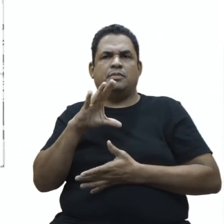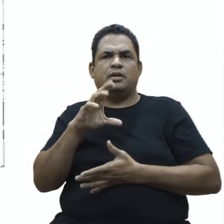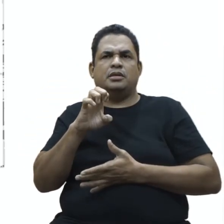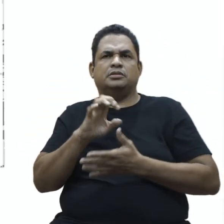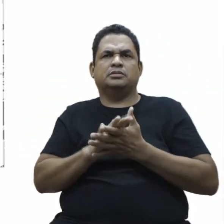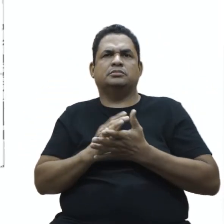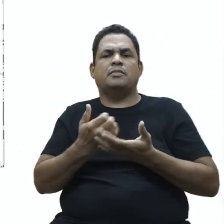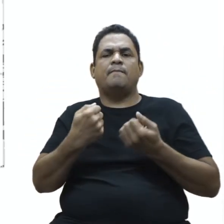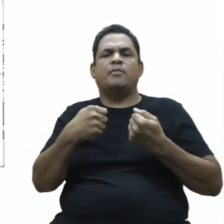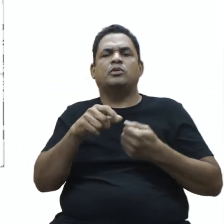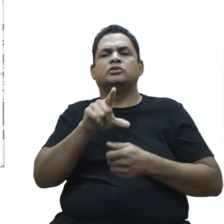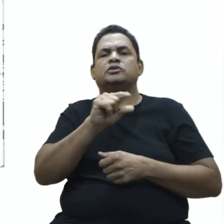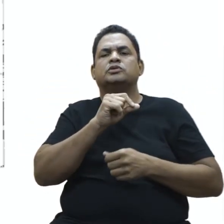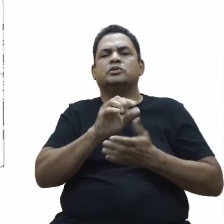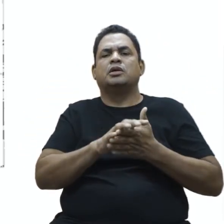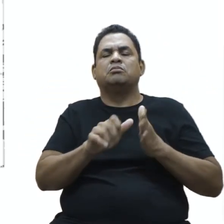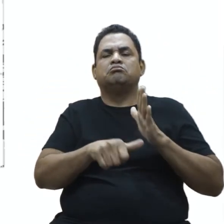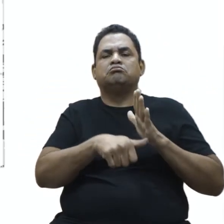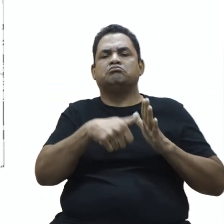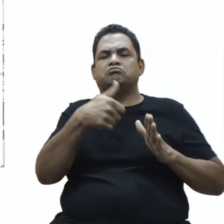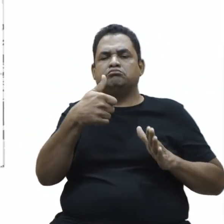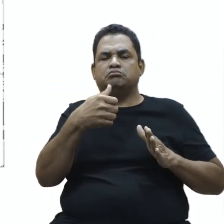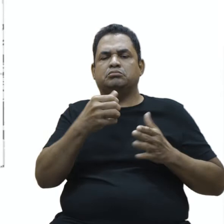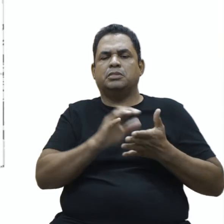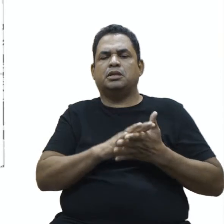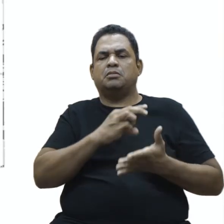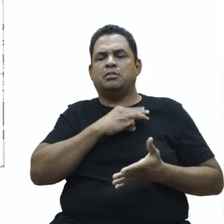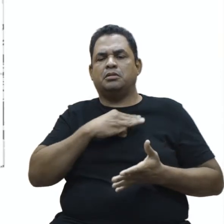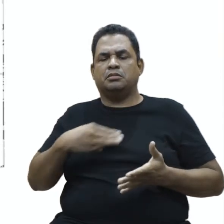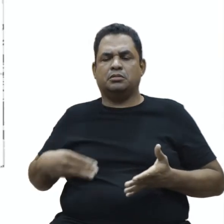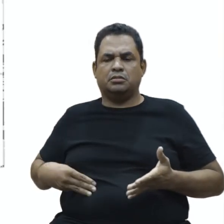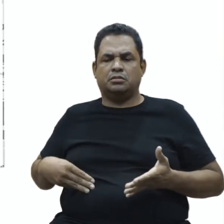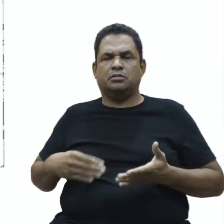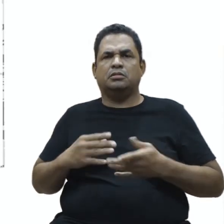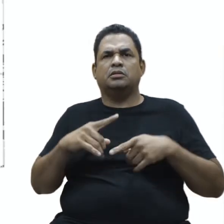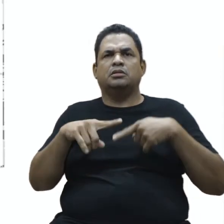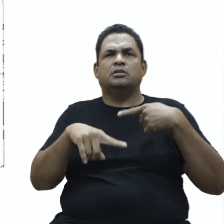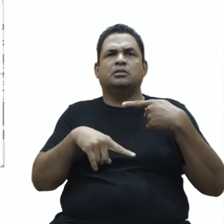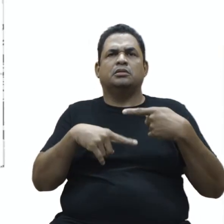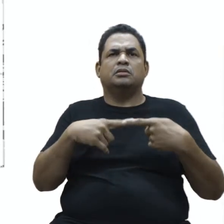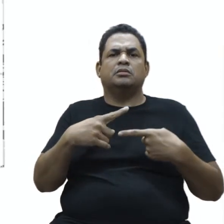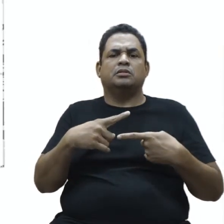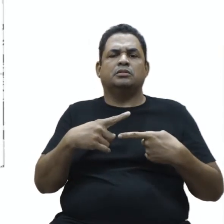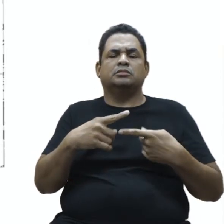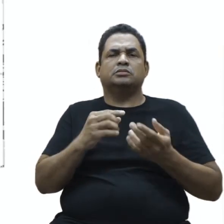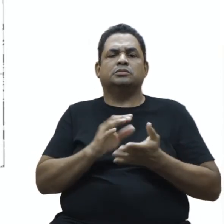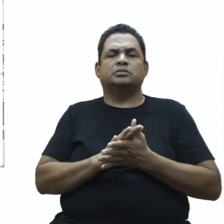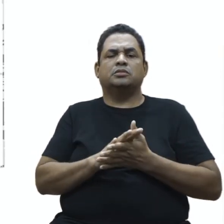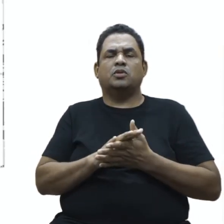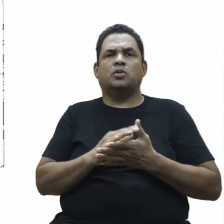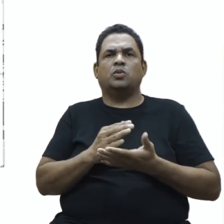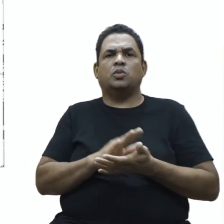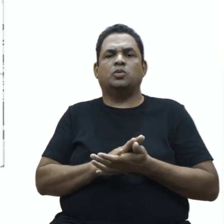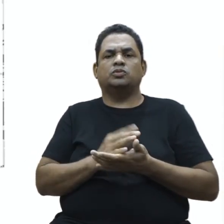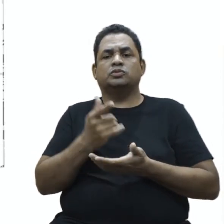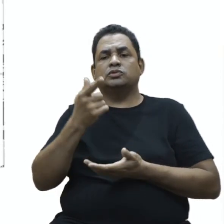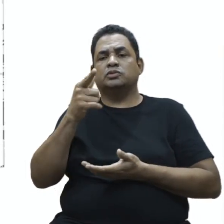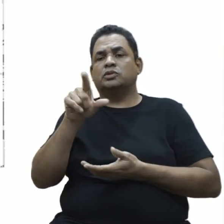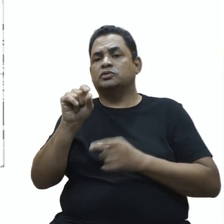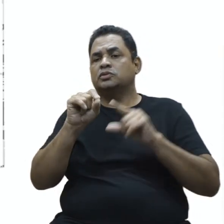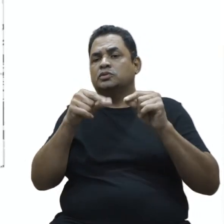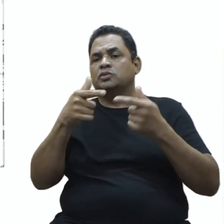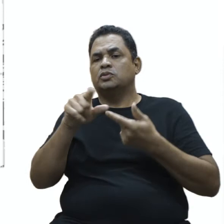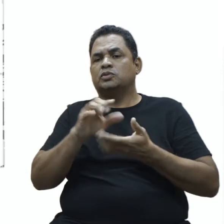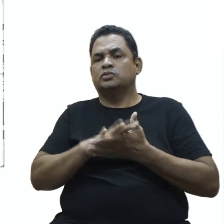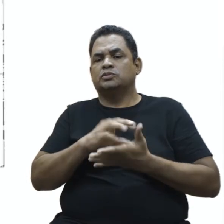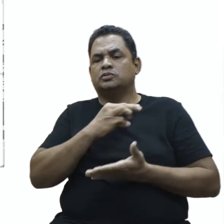o primeiro-ministro, né? E, por conseguinte, o primeiro-ministro ele vai escolher os outros ministros para